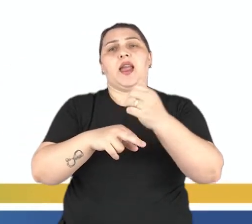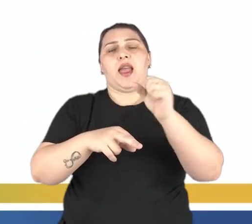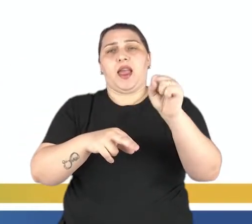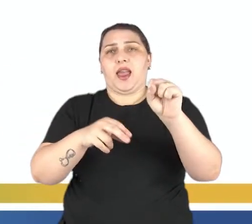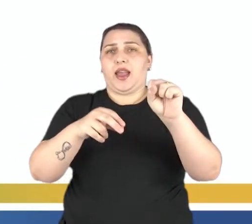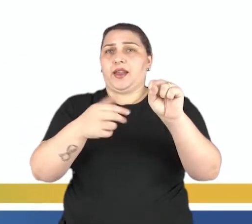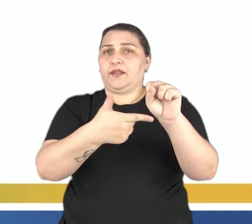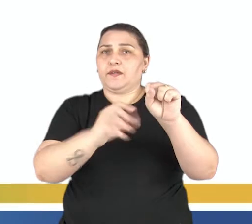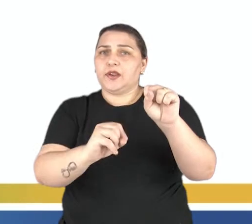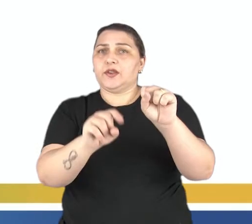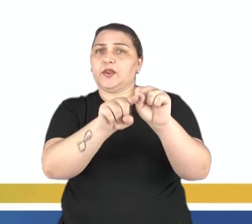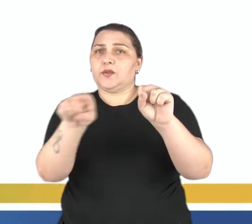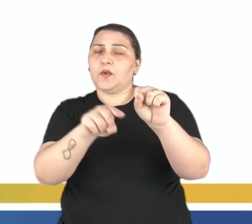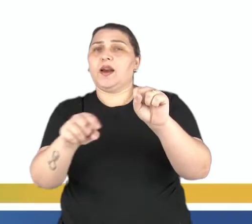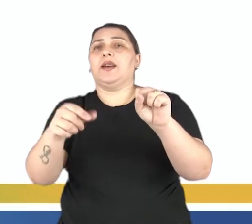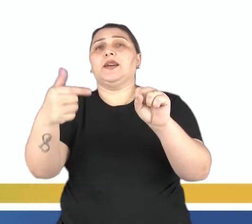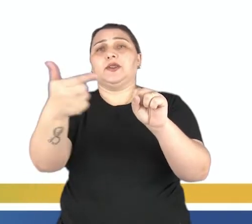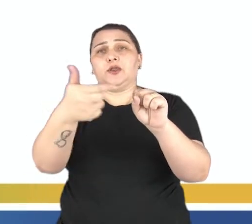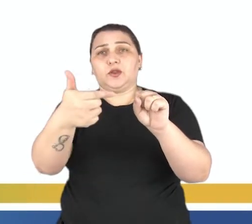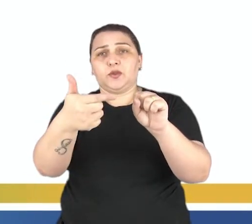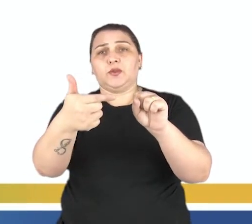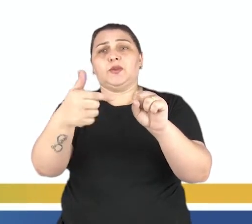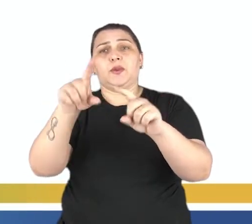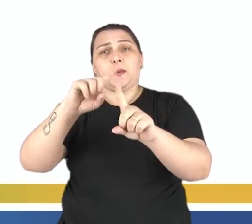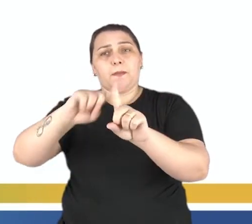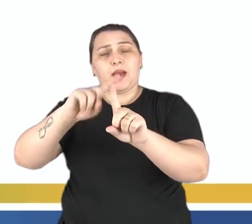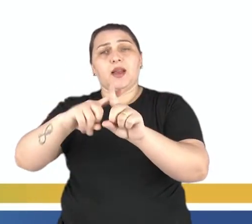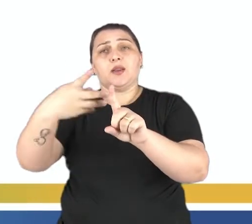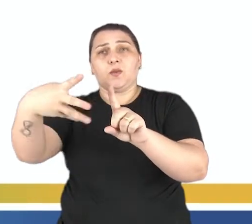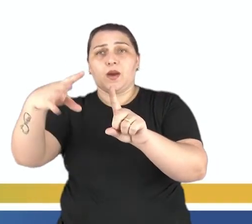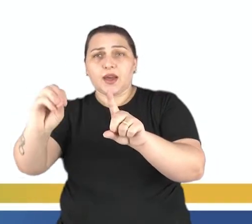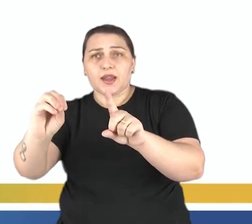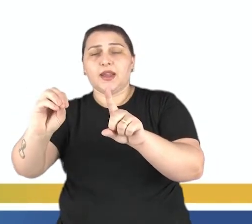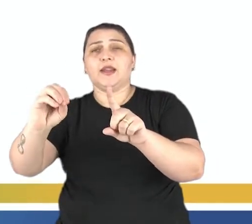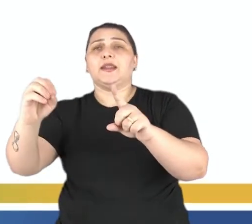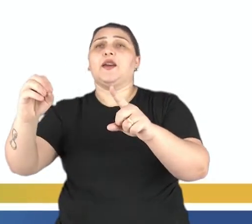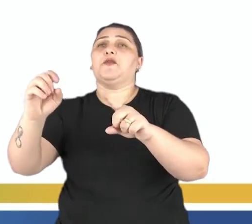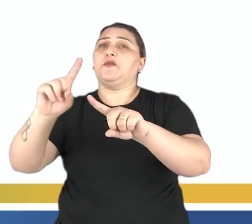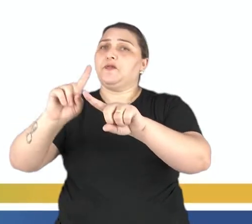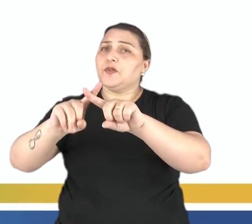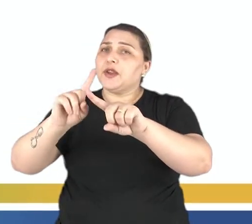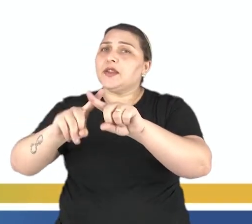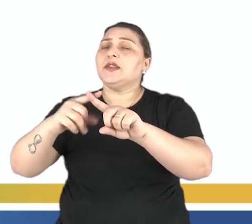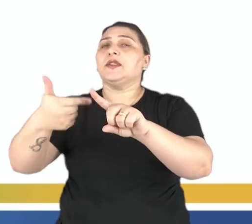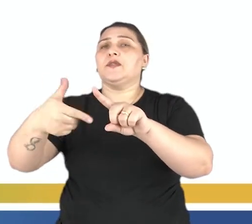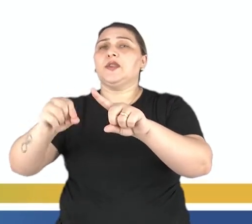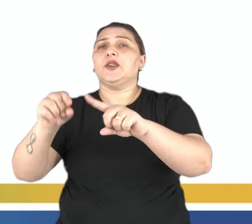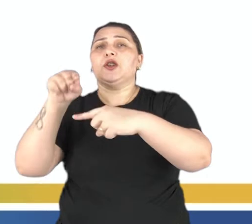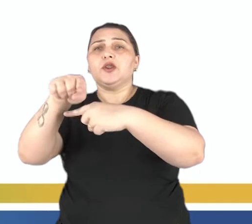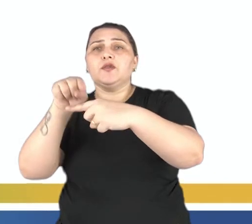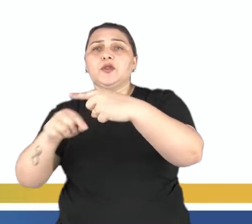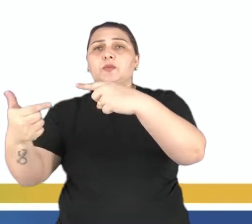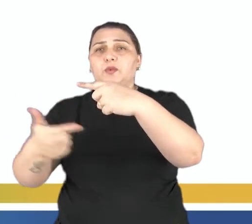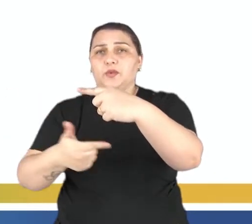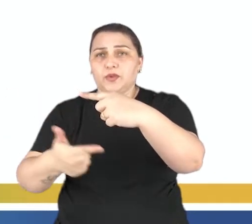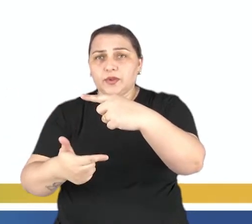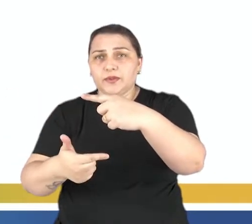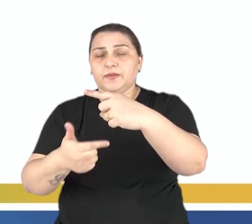S20 igual a 2 mais 40 vezes 20 dividido por